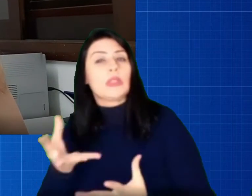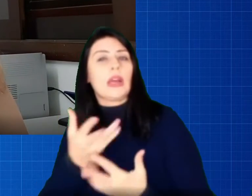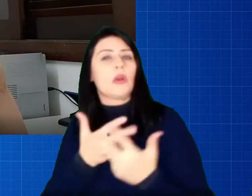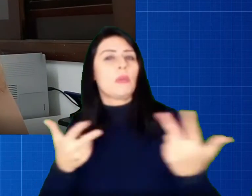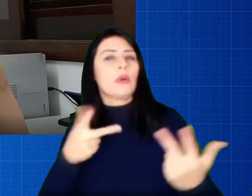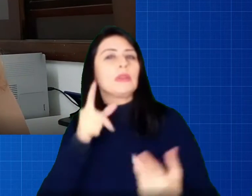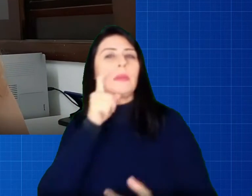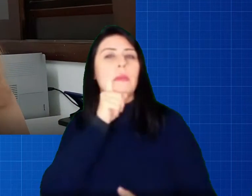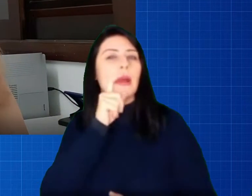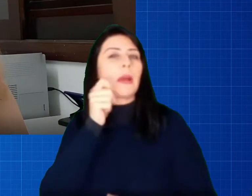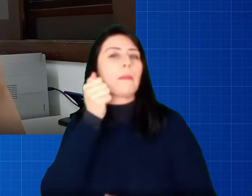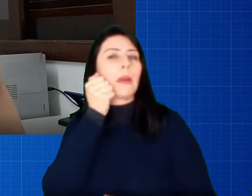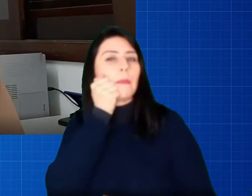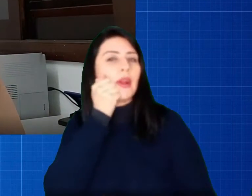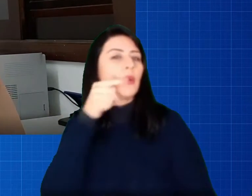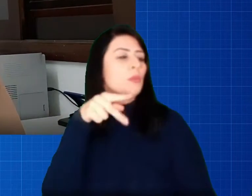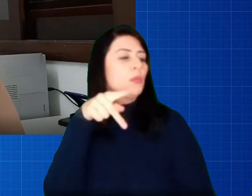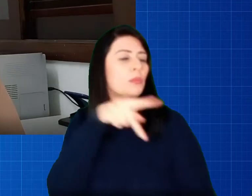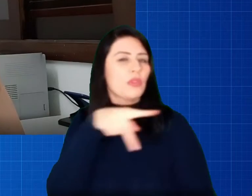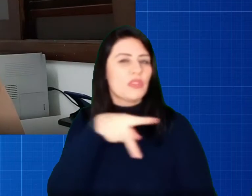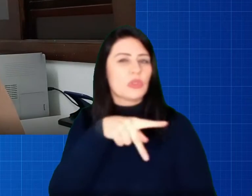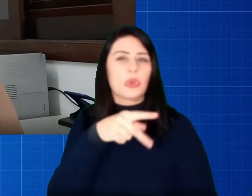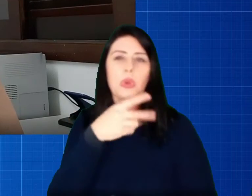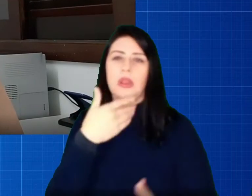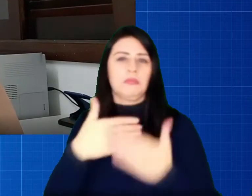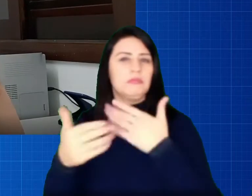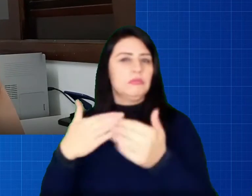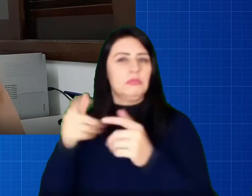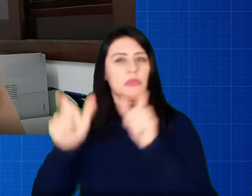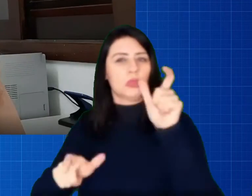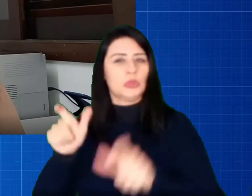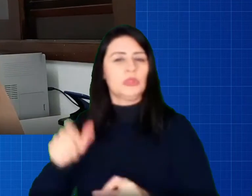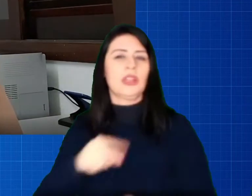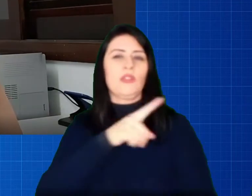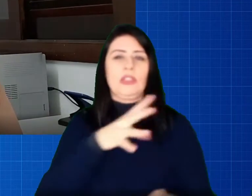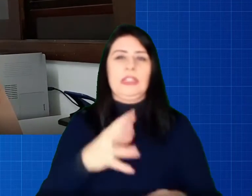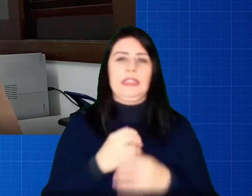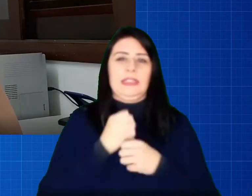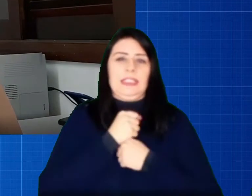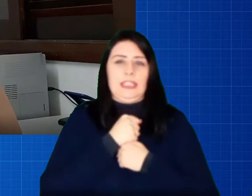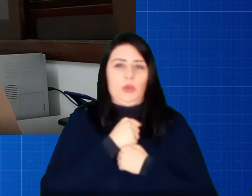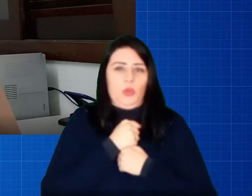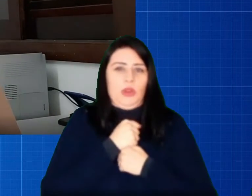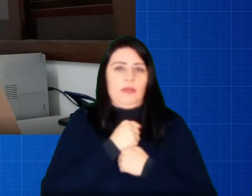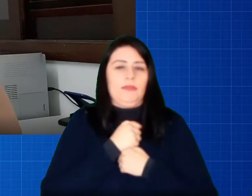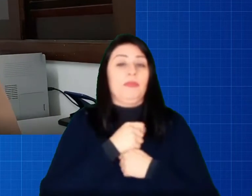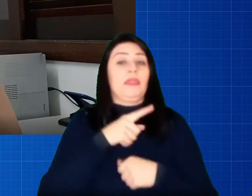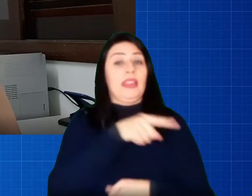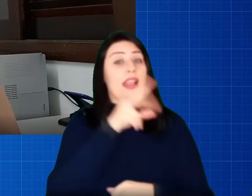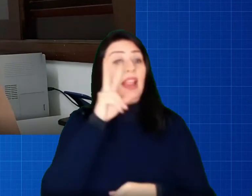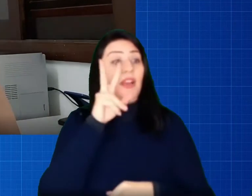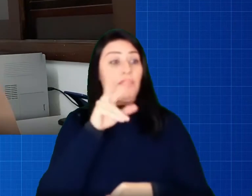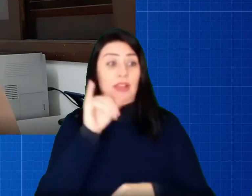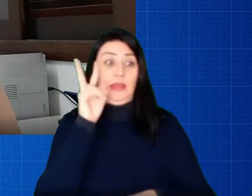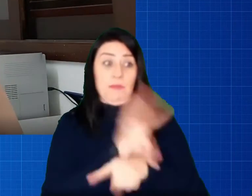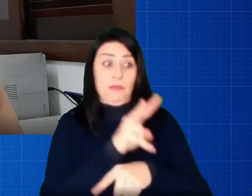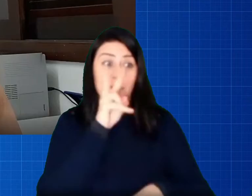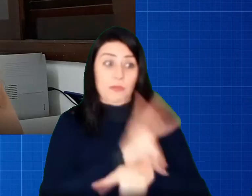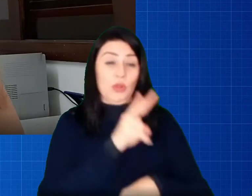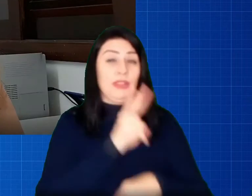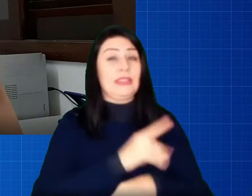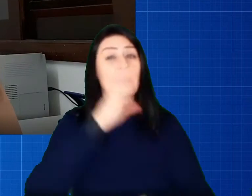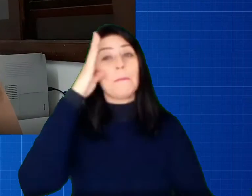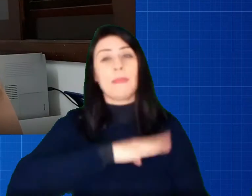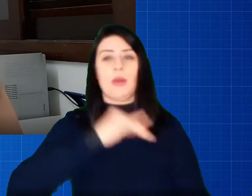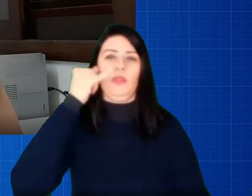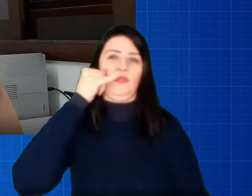também. Então, quando você precisar contar uma coisa para papai, para mamãe, para professora, para alguém, você segura